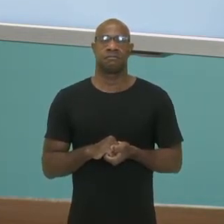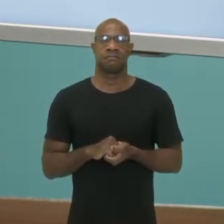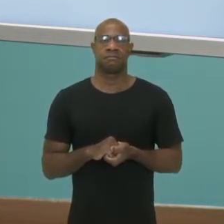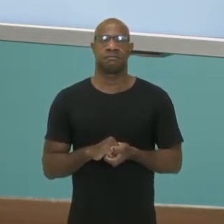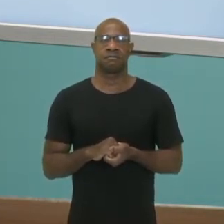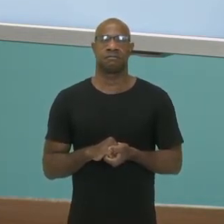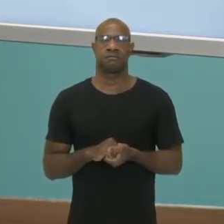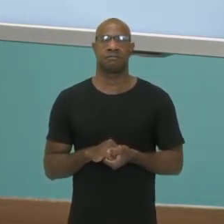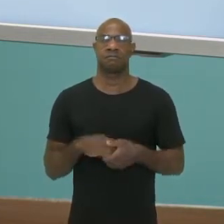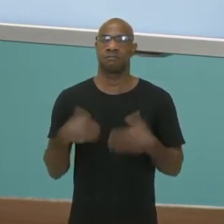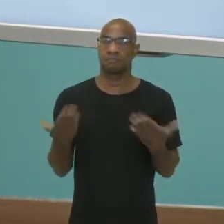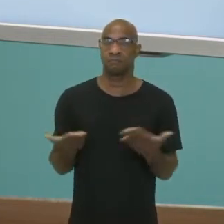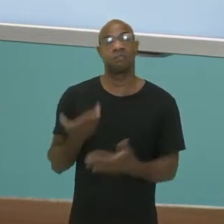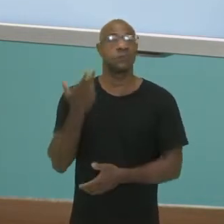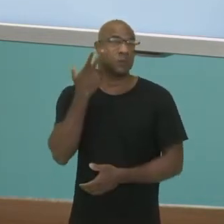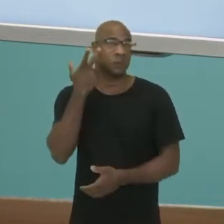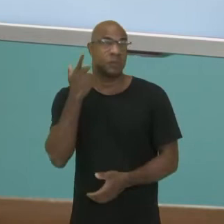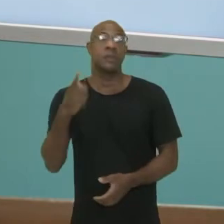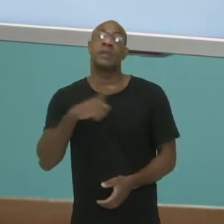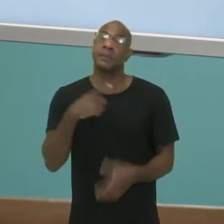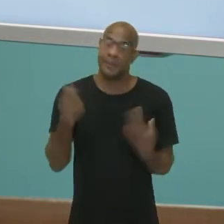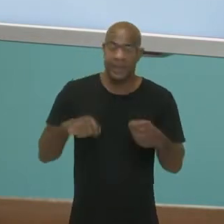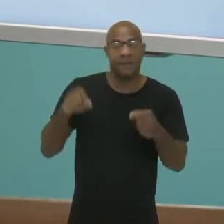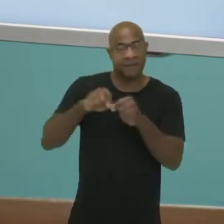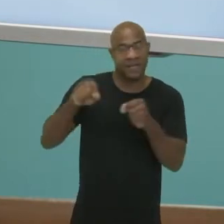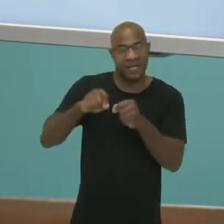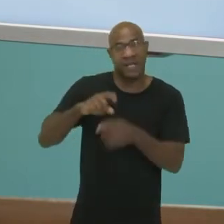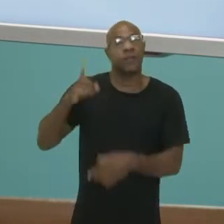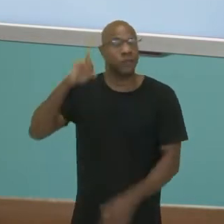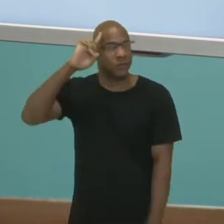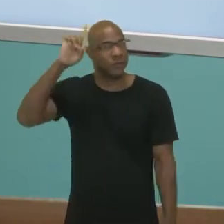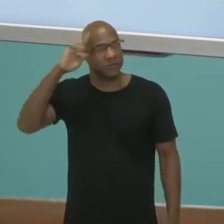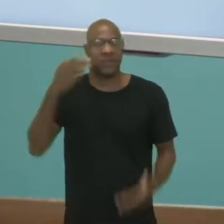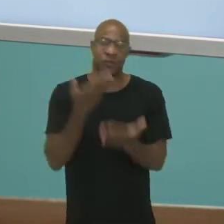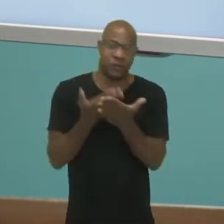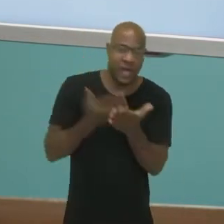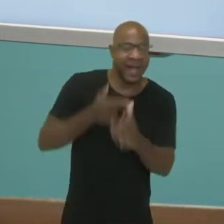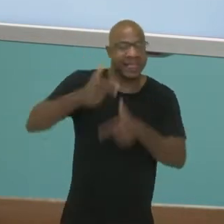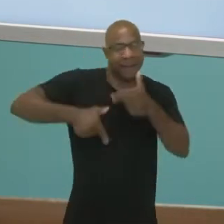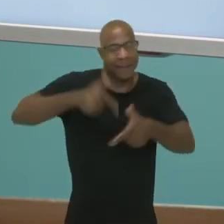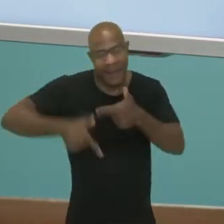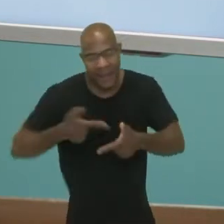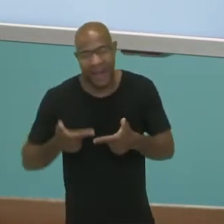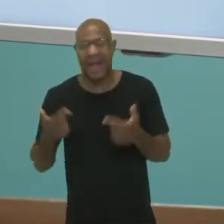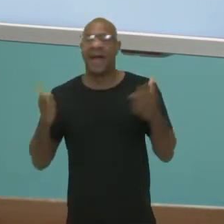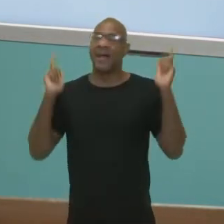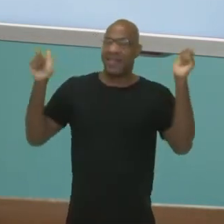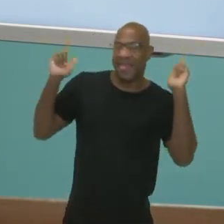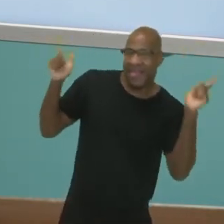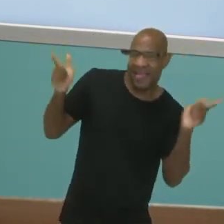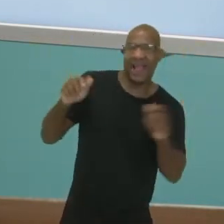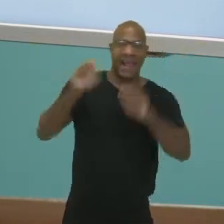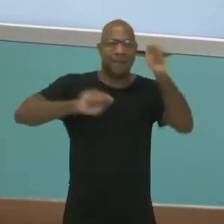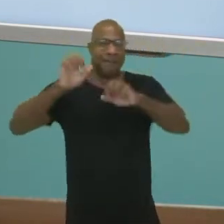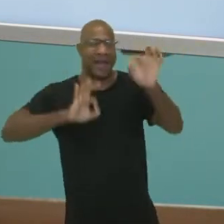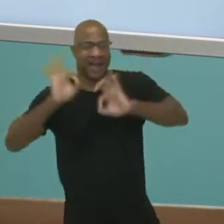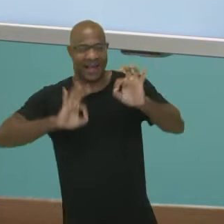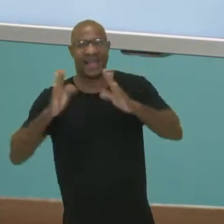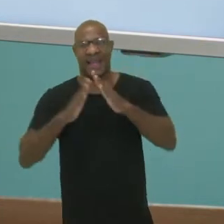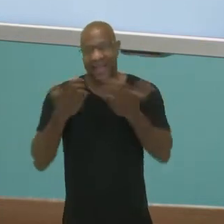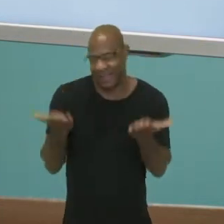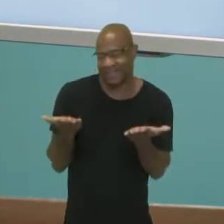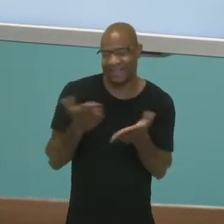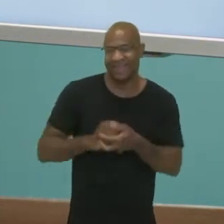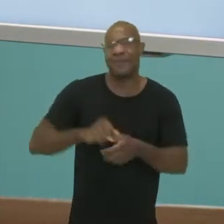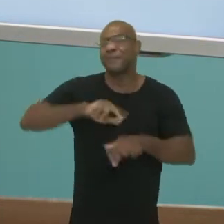Então, normalmente, né, a gente tem muitos afazeres no dia a dia. Estudar, trabalhar, se divertir, limpar a casa, enfim, muitas coisas.